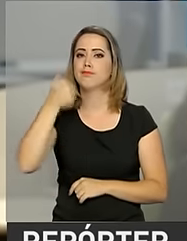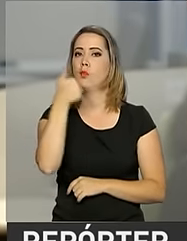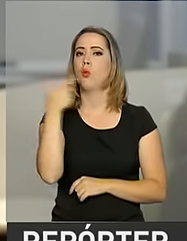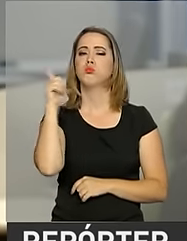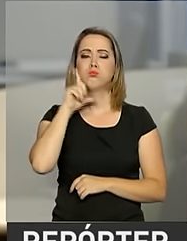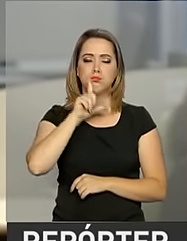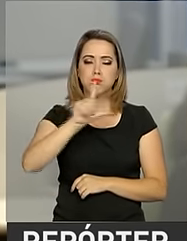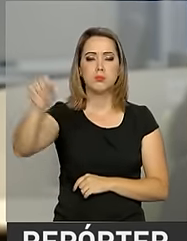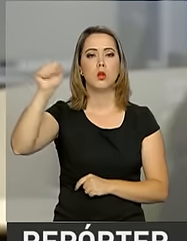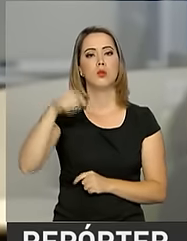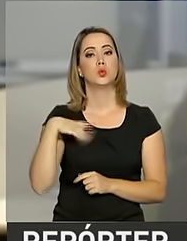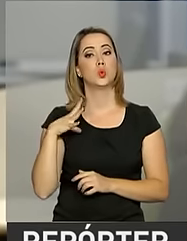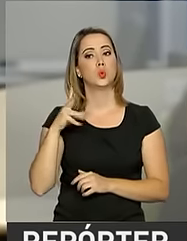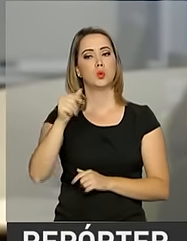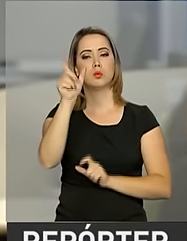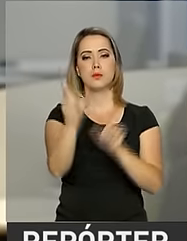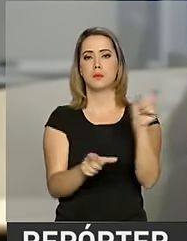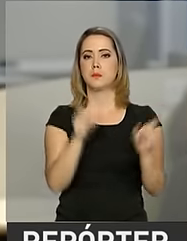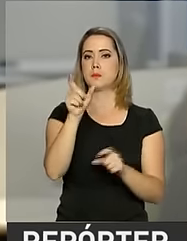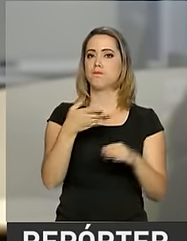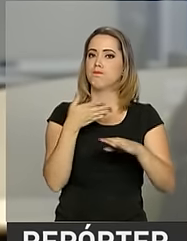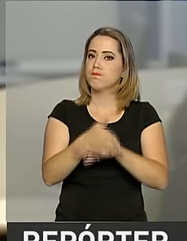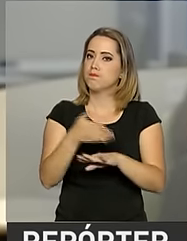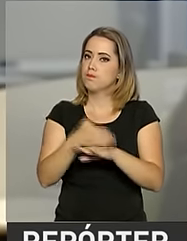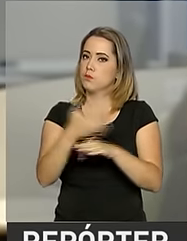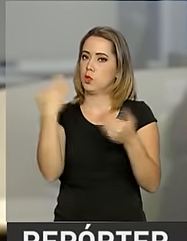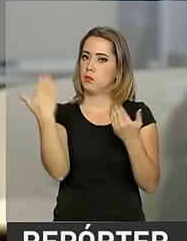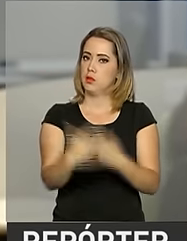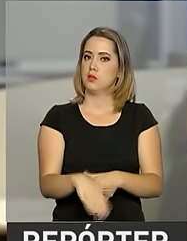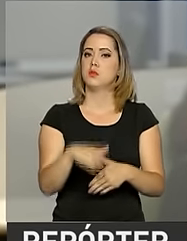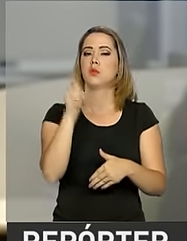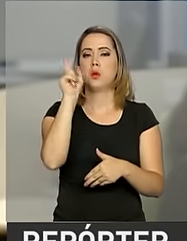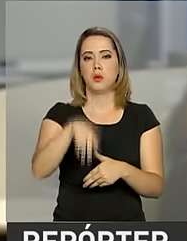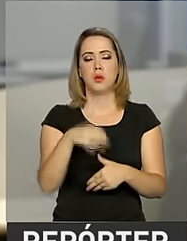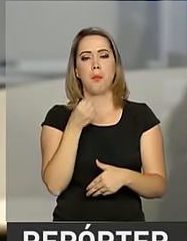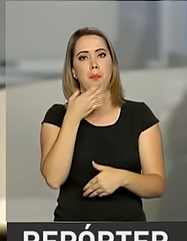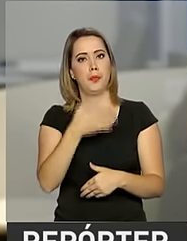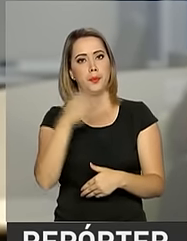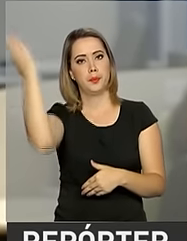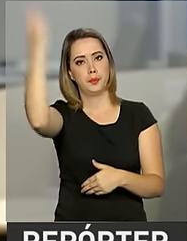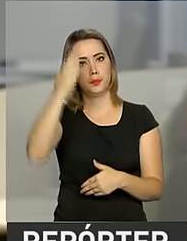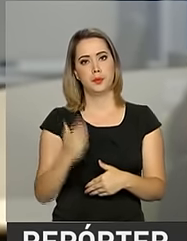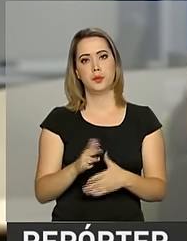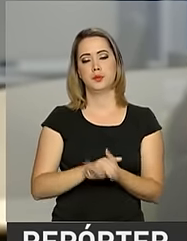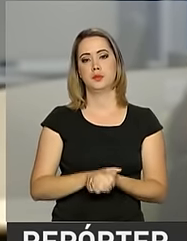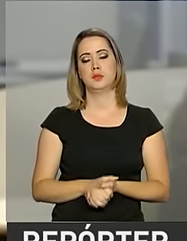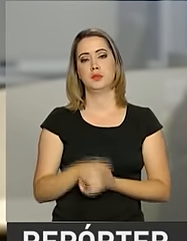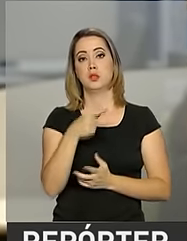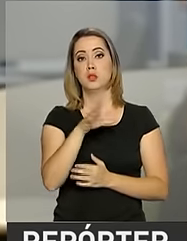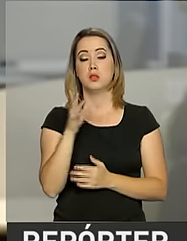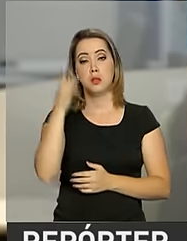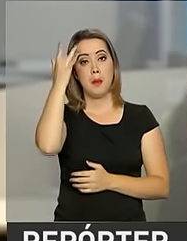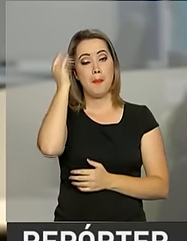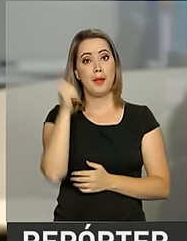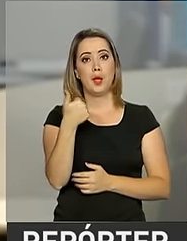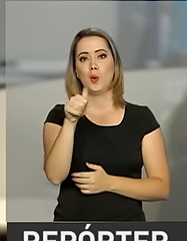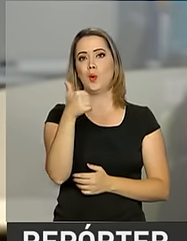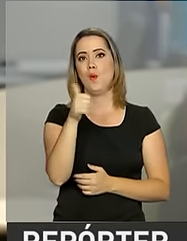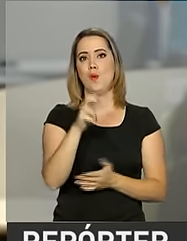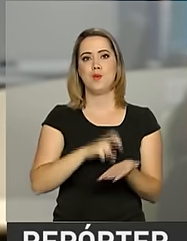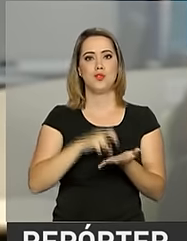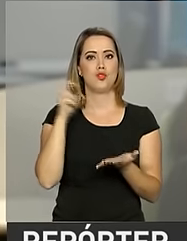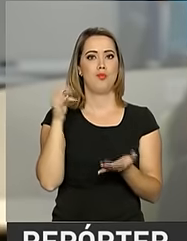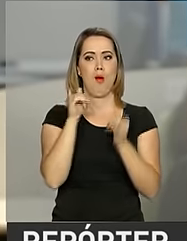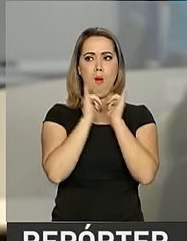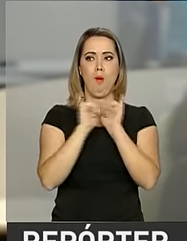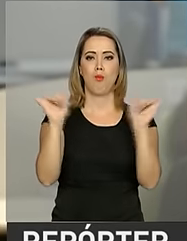conquista para todos que participaram do exame, considerado um patrimônio de todo o Brasil. Amanhã, a partir das 11 horas da manhã, durante a